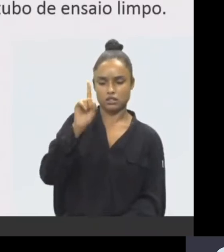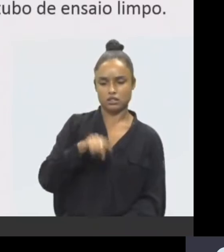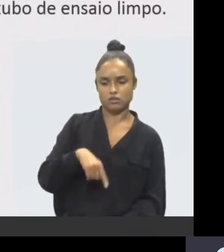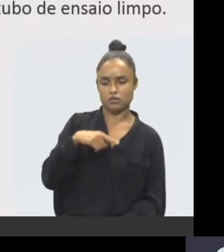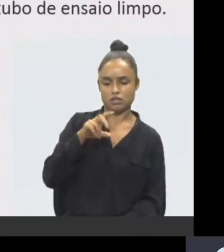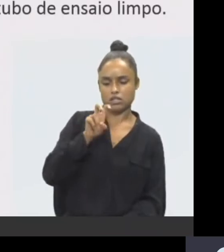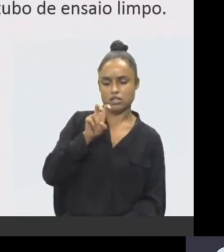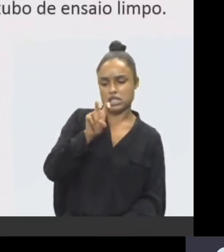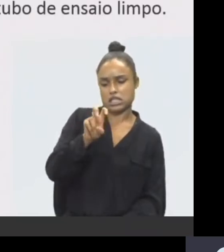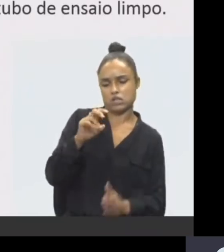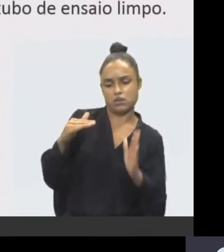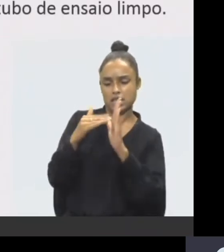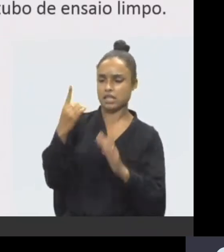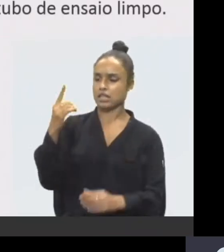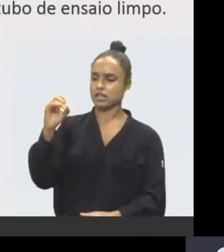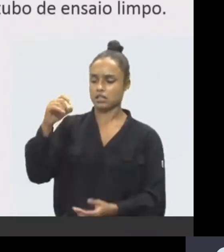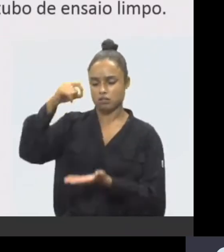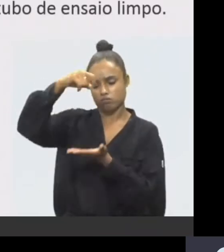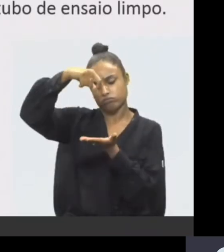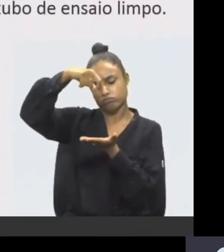da solução de 2,4